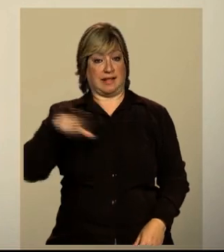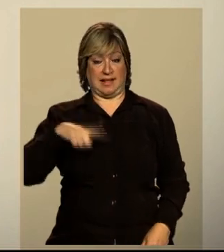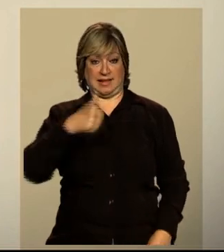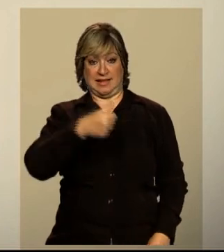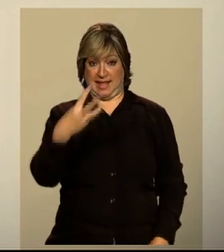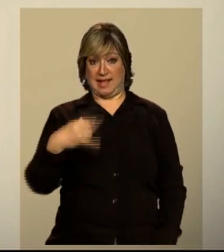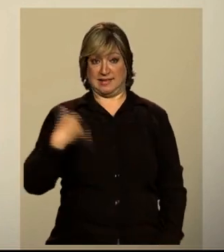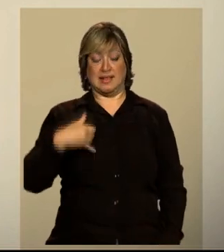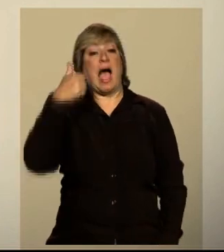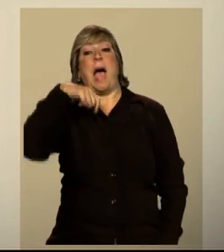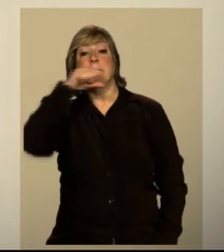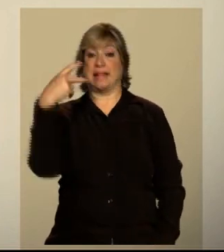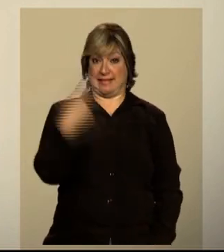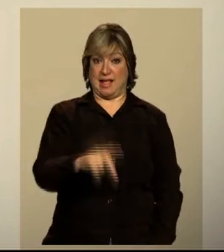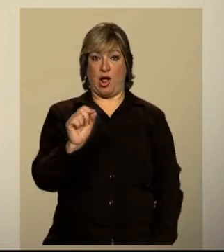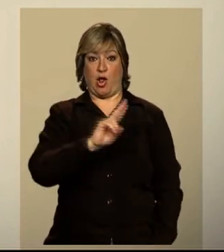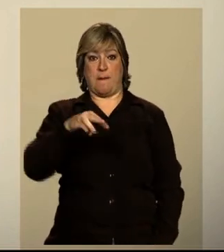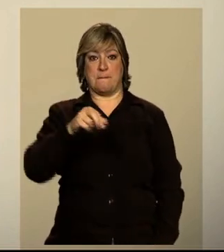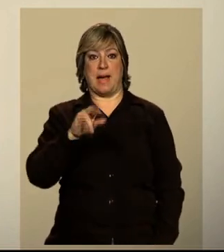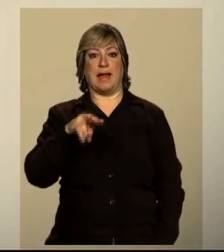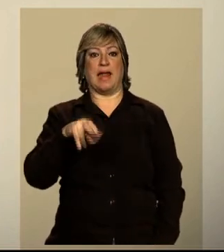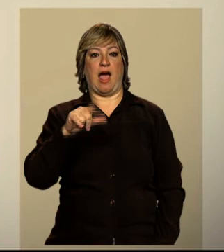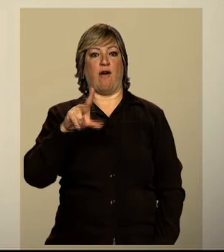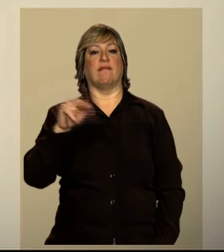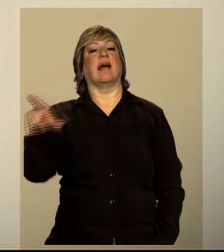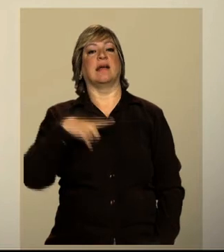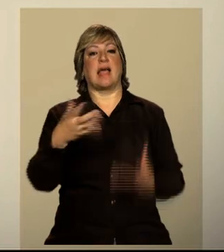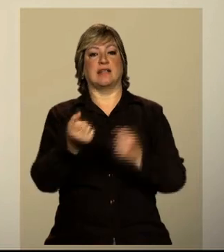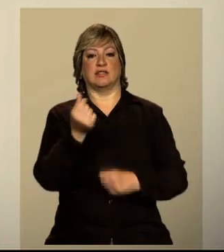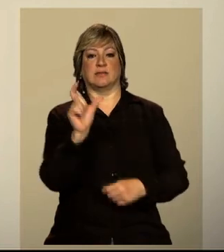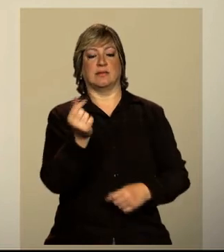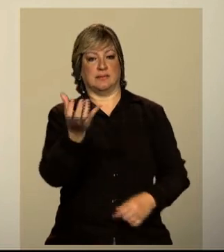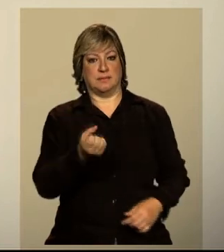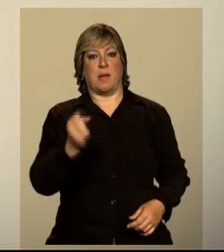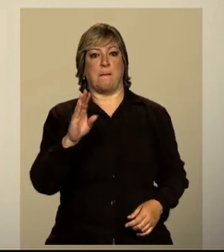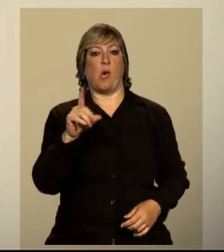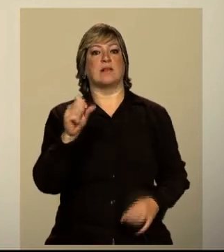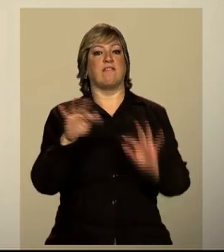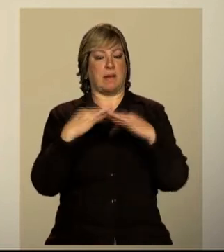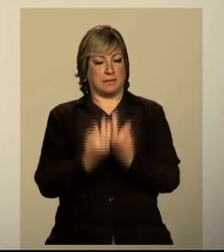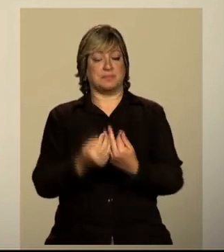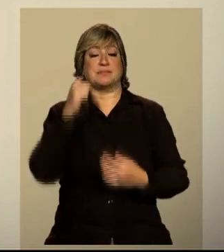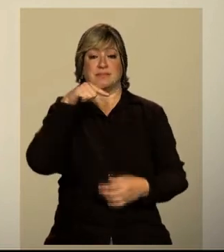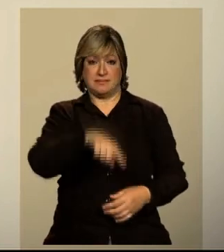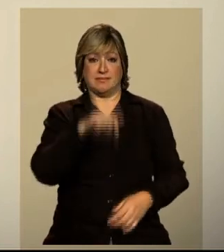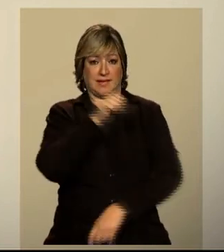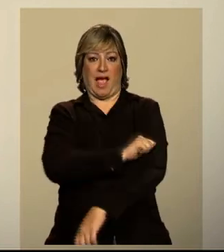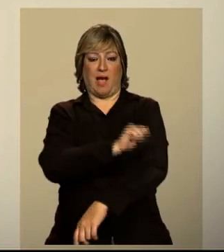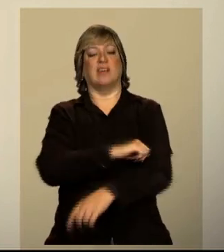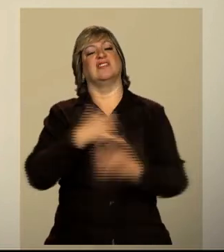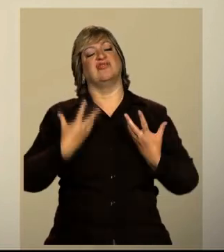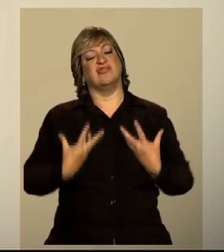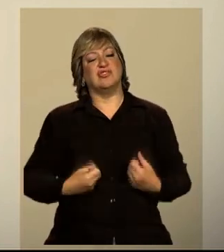13 anos e a mãe da Yasmim a dona Marinalva recebe o bolsa família a Yasmim andava muito desmotivada com